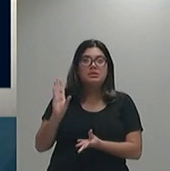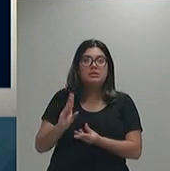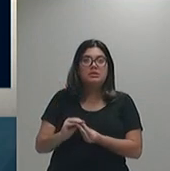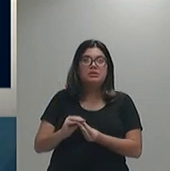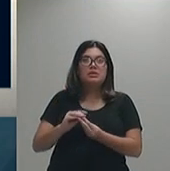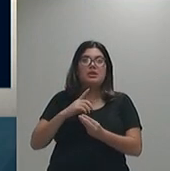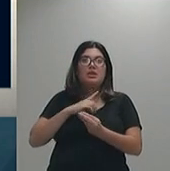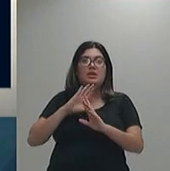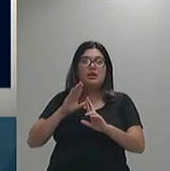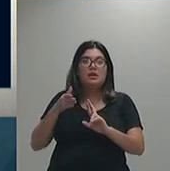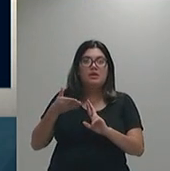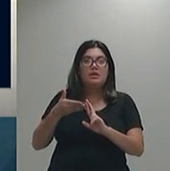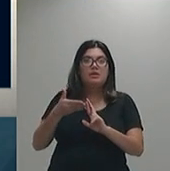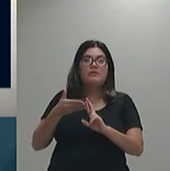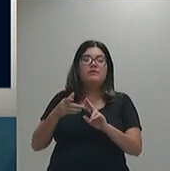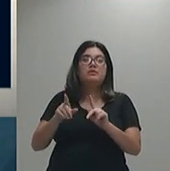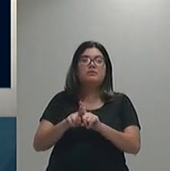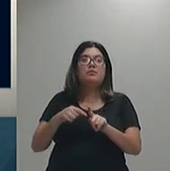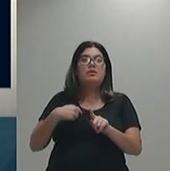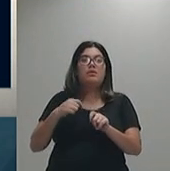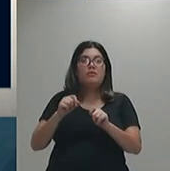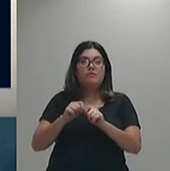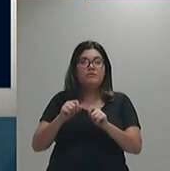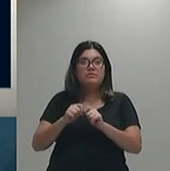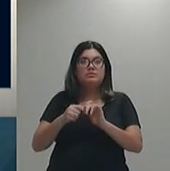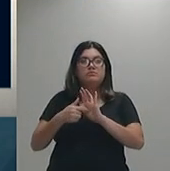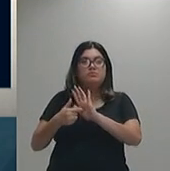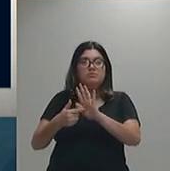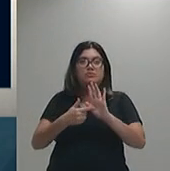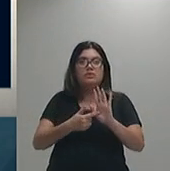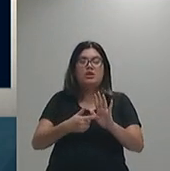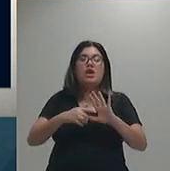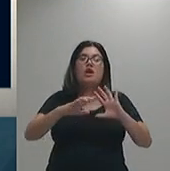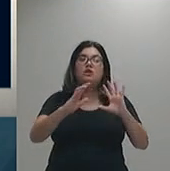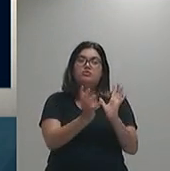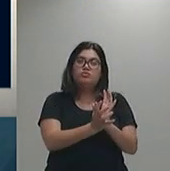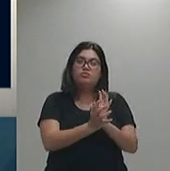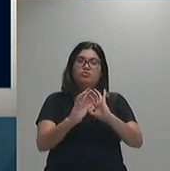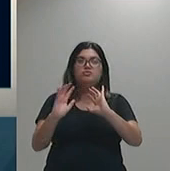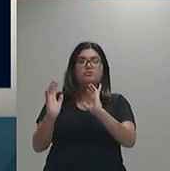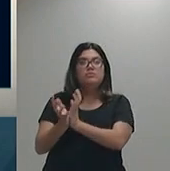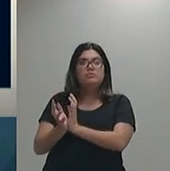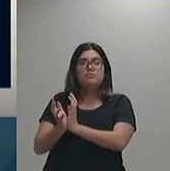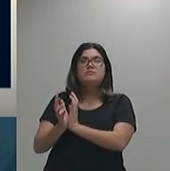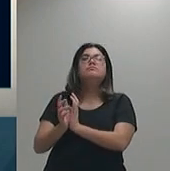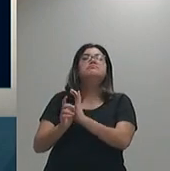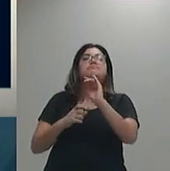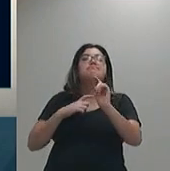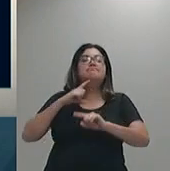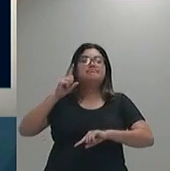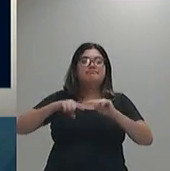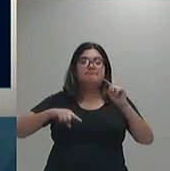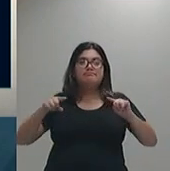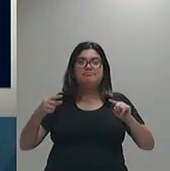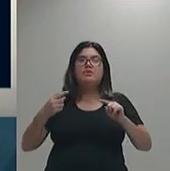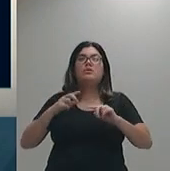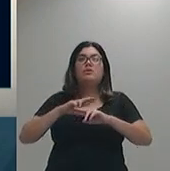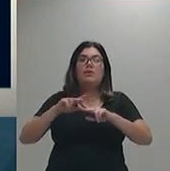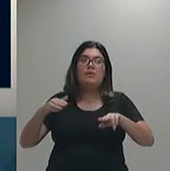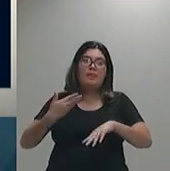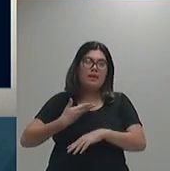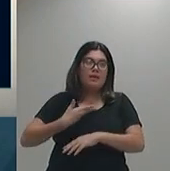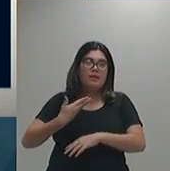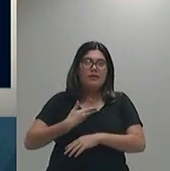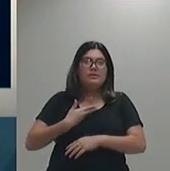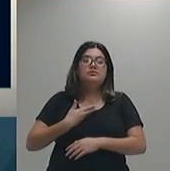referida e o fiz mencionando as duas turmas com os variados colegas ministros à